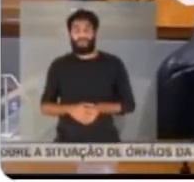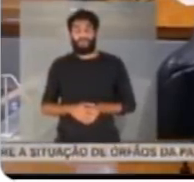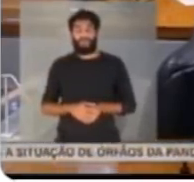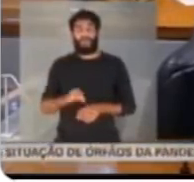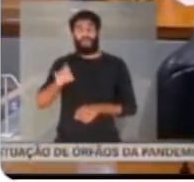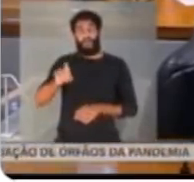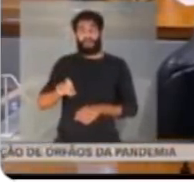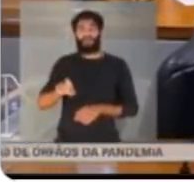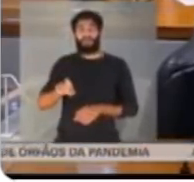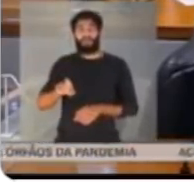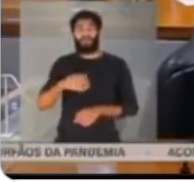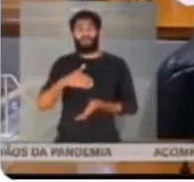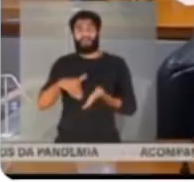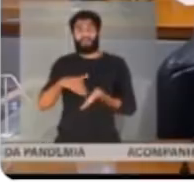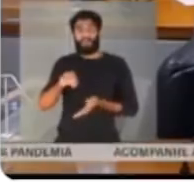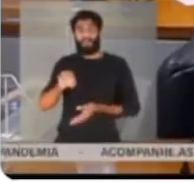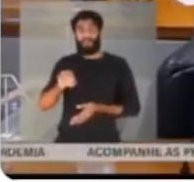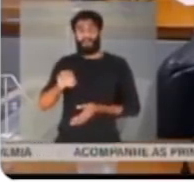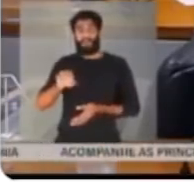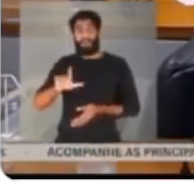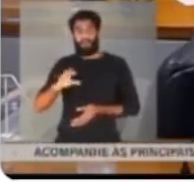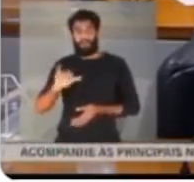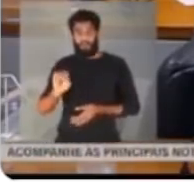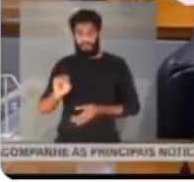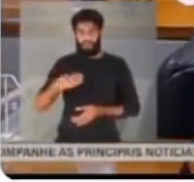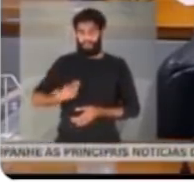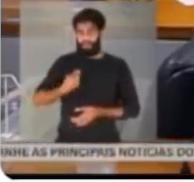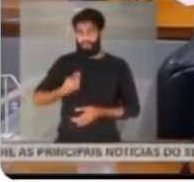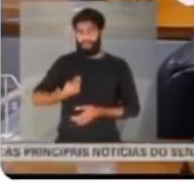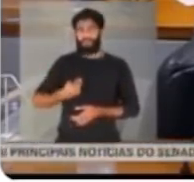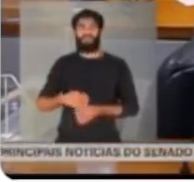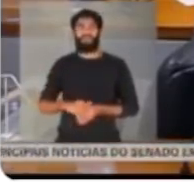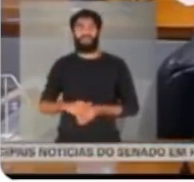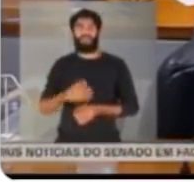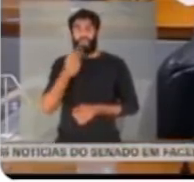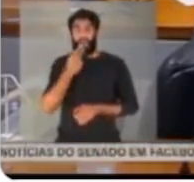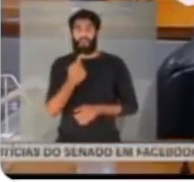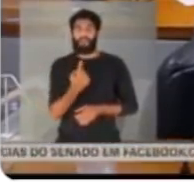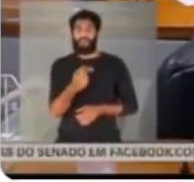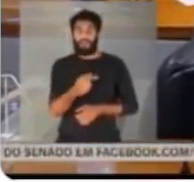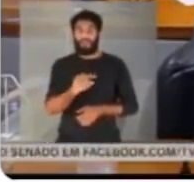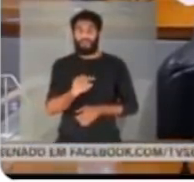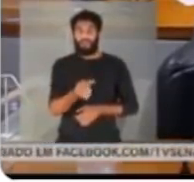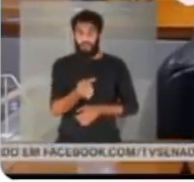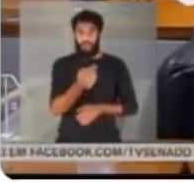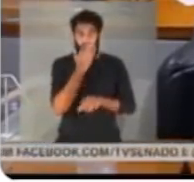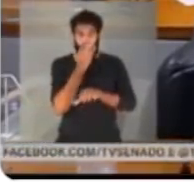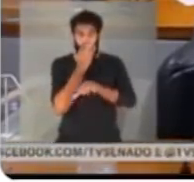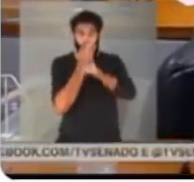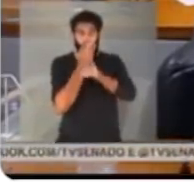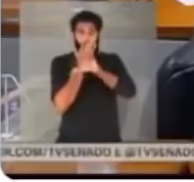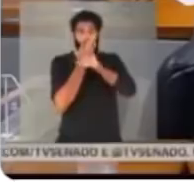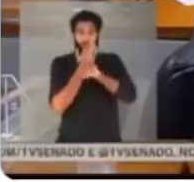Segundo o ex-secretário Elcio, que esteve aqui nessa comissão, comprou 17 mil respiradores